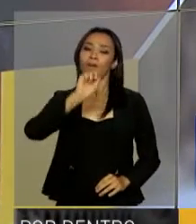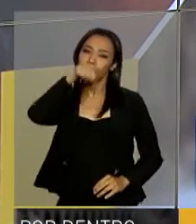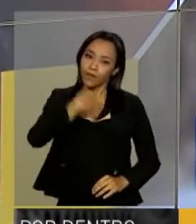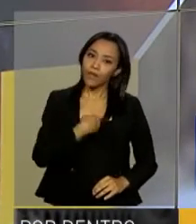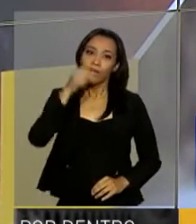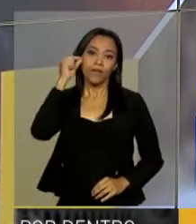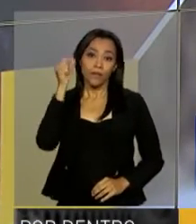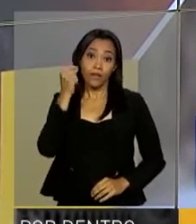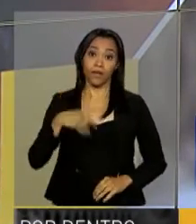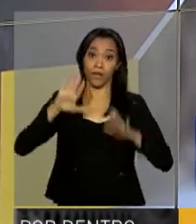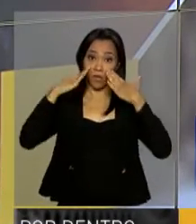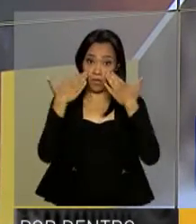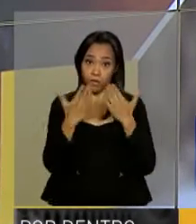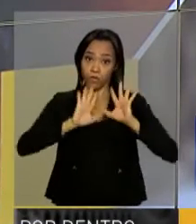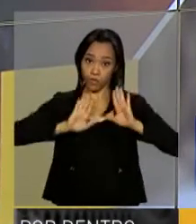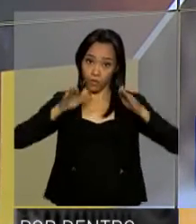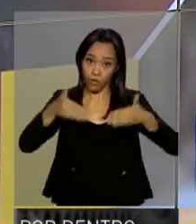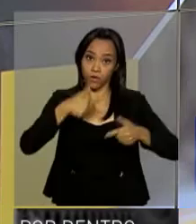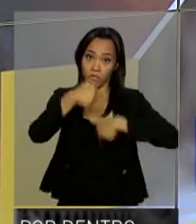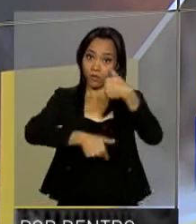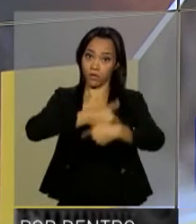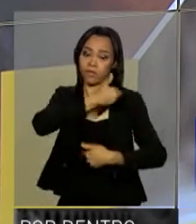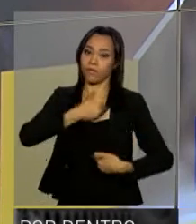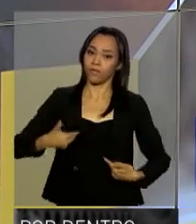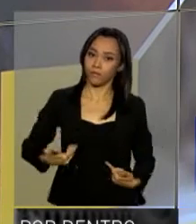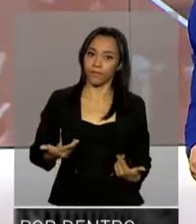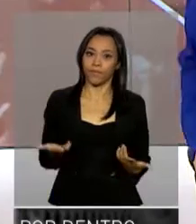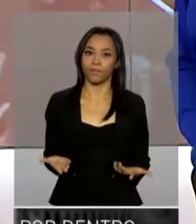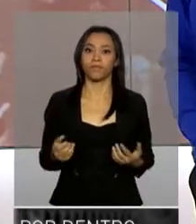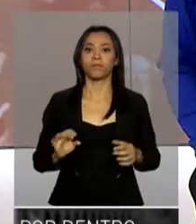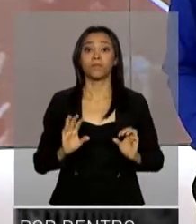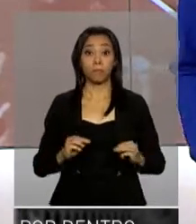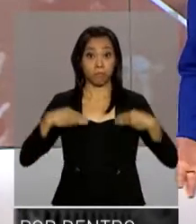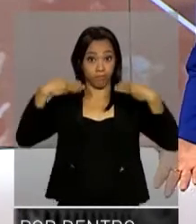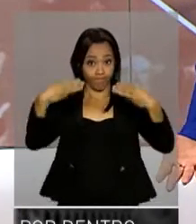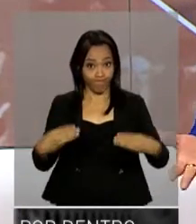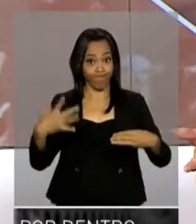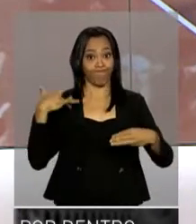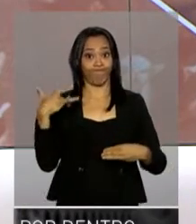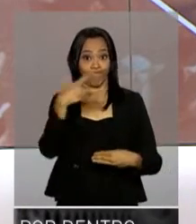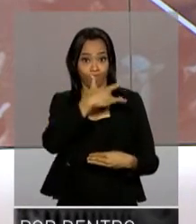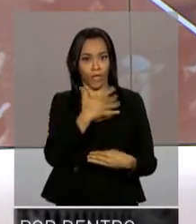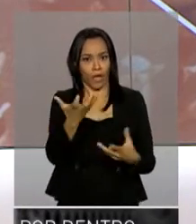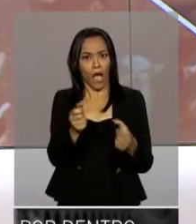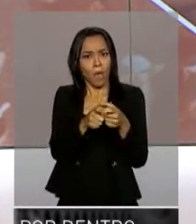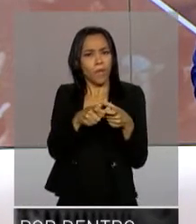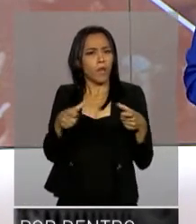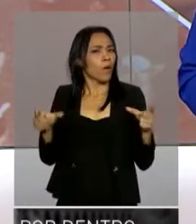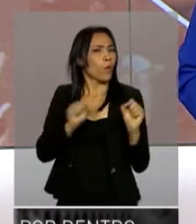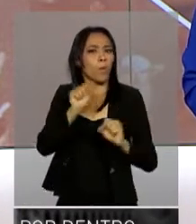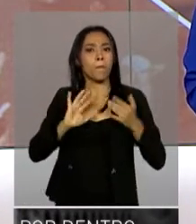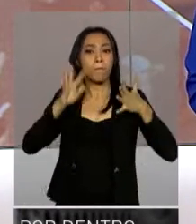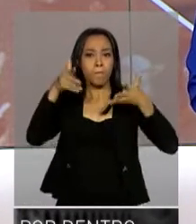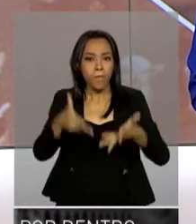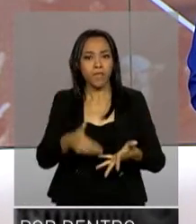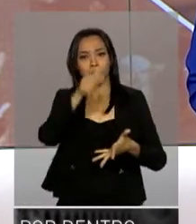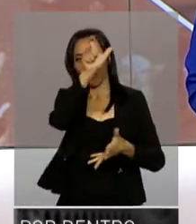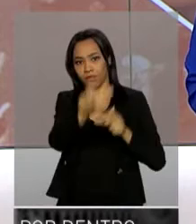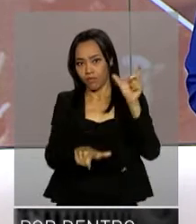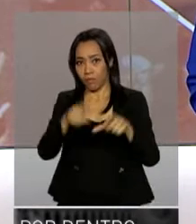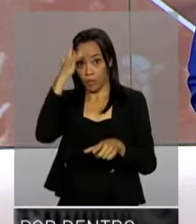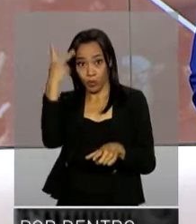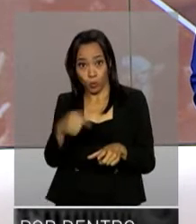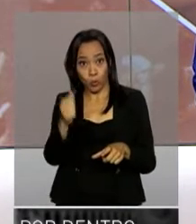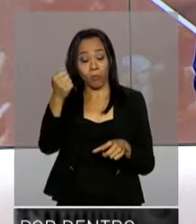eu sou Renata Corsini e este é o programa Por Dentro do Governo. O Ministério da Saúde quer ampliar a participação de brasileiros